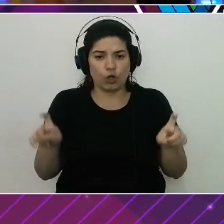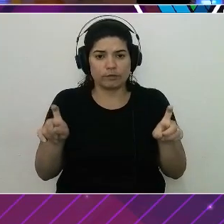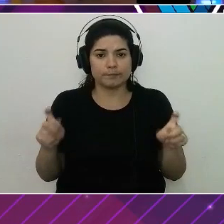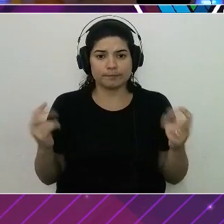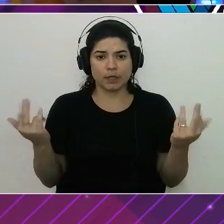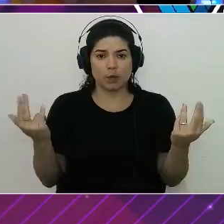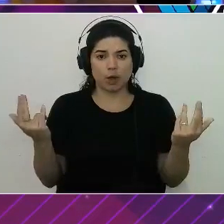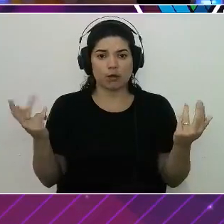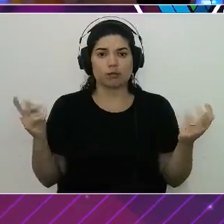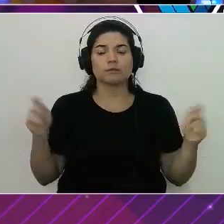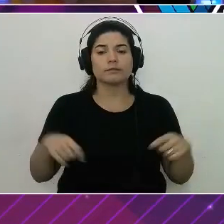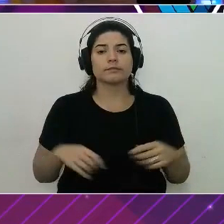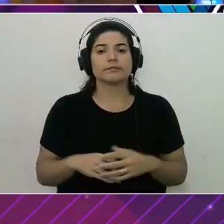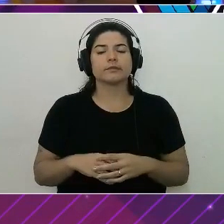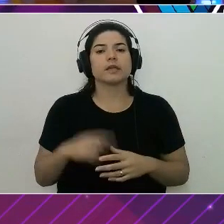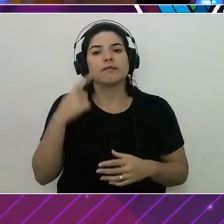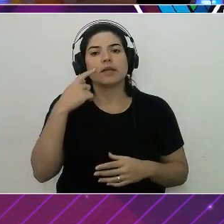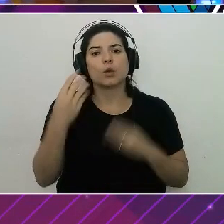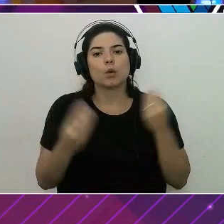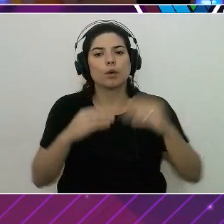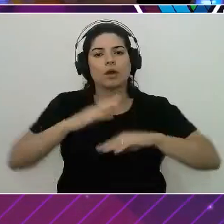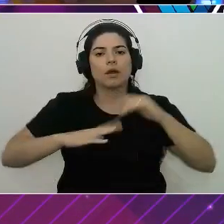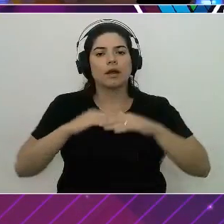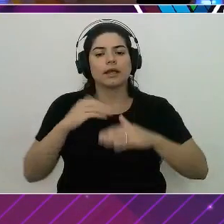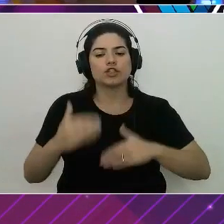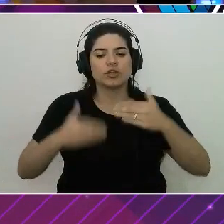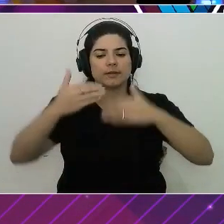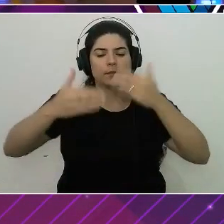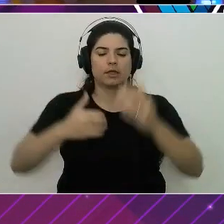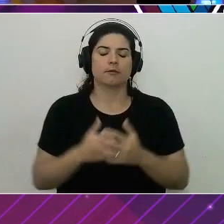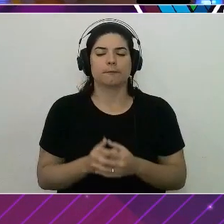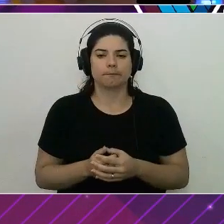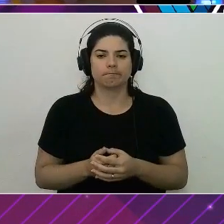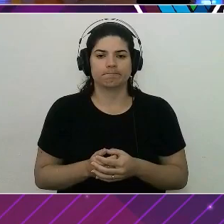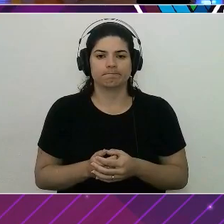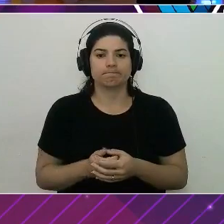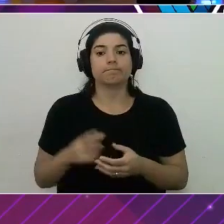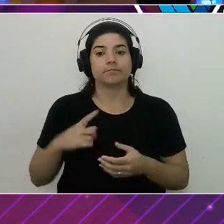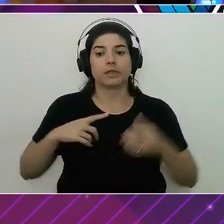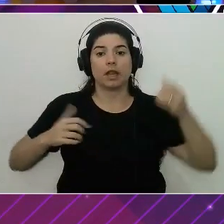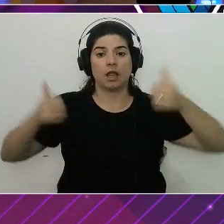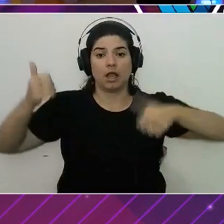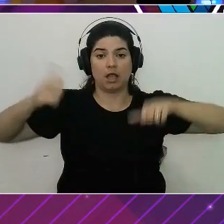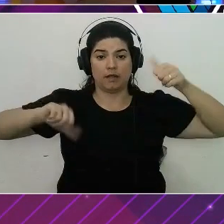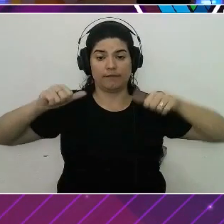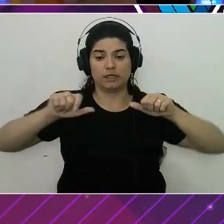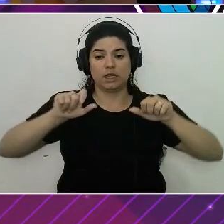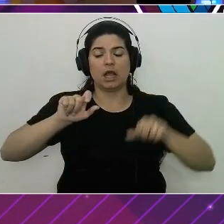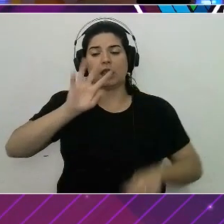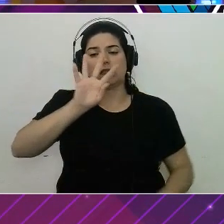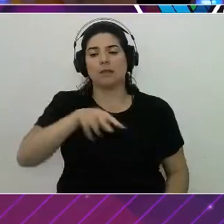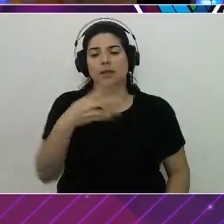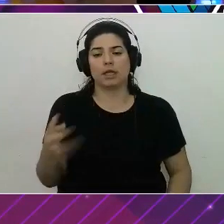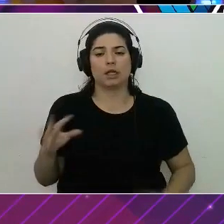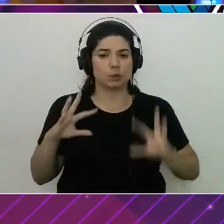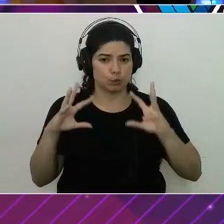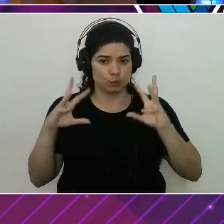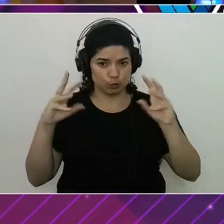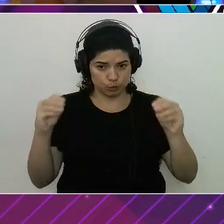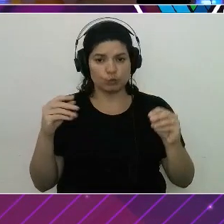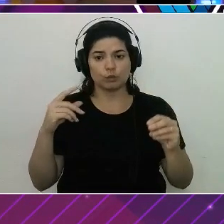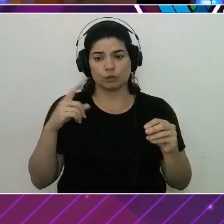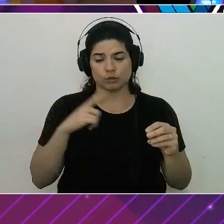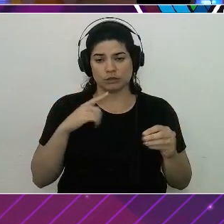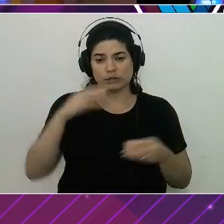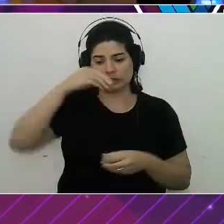de desempenho. Tá? Então, aqui eu estou avaliando que todas as tabelas que eu quero usar estão carregadas na memória do HeatWave, estão dentro daquele